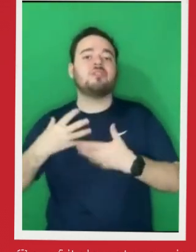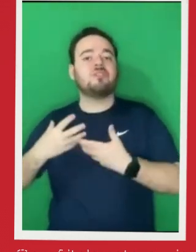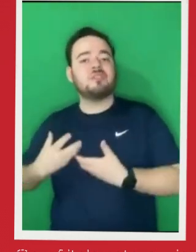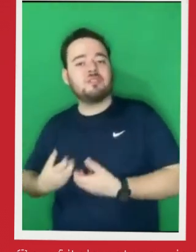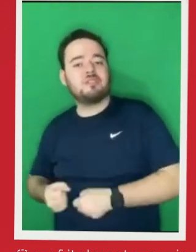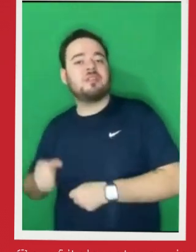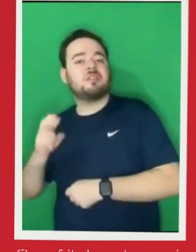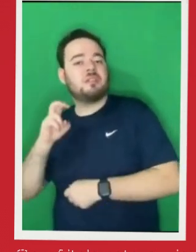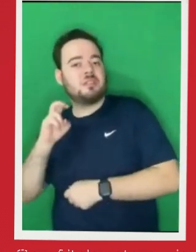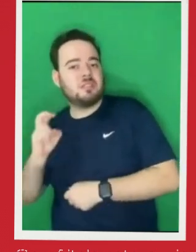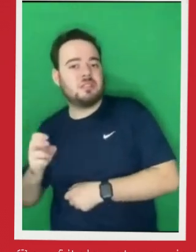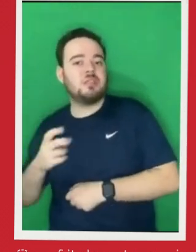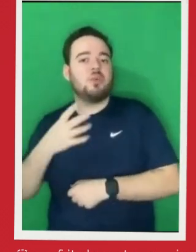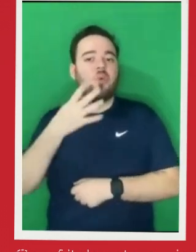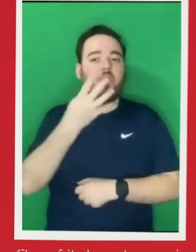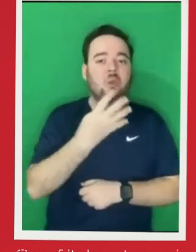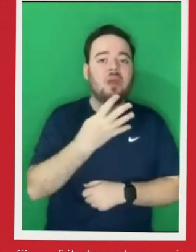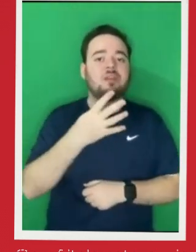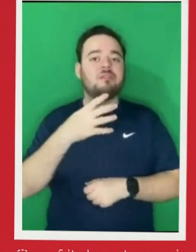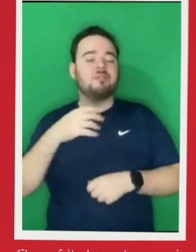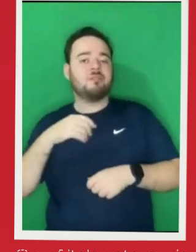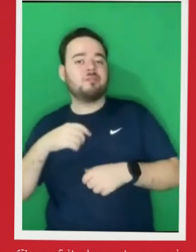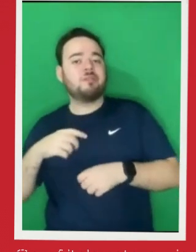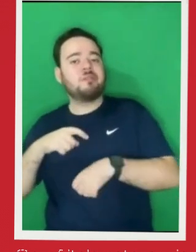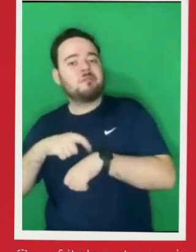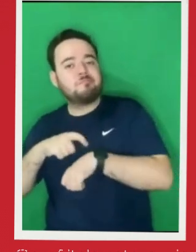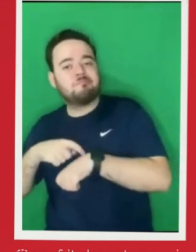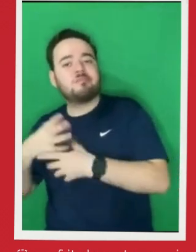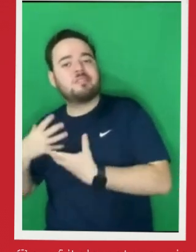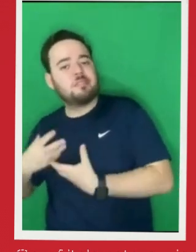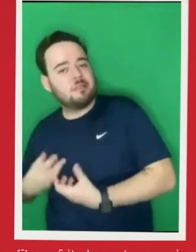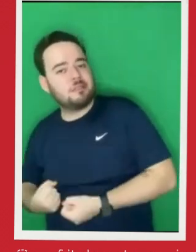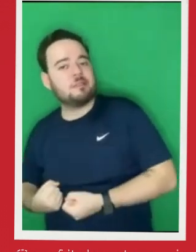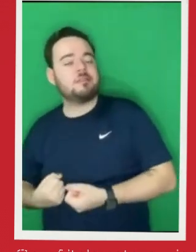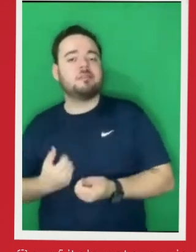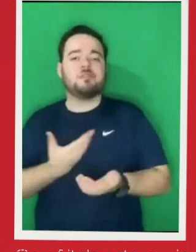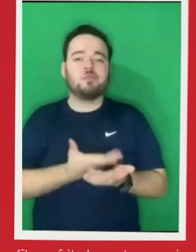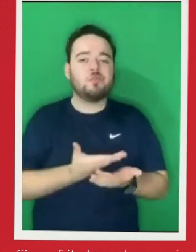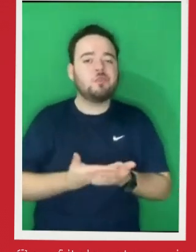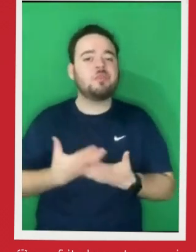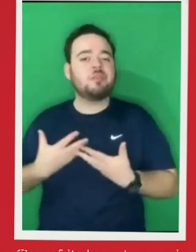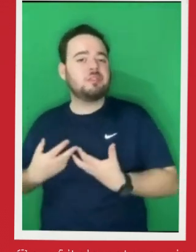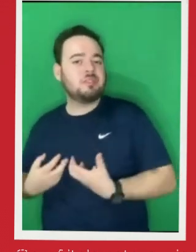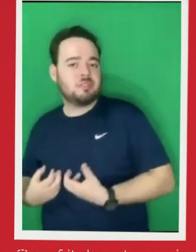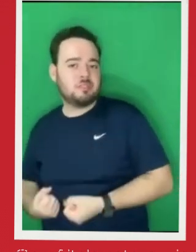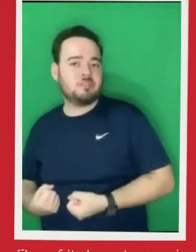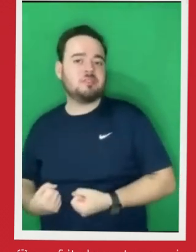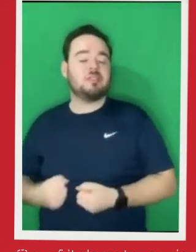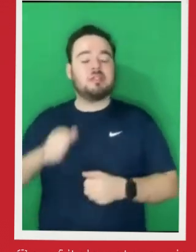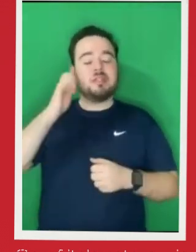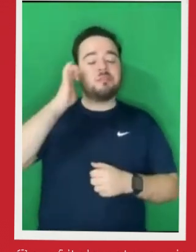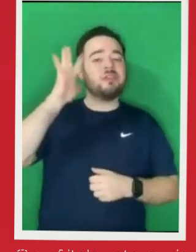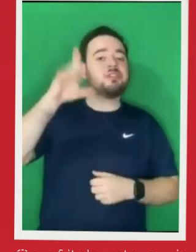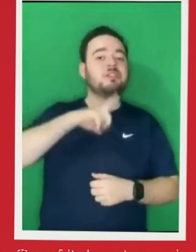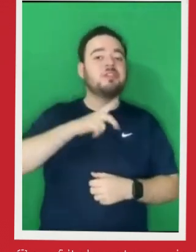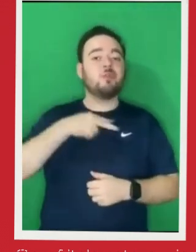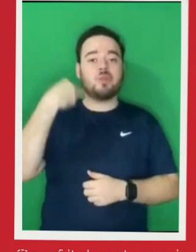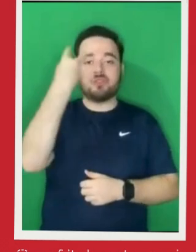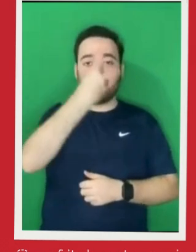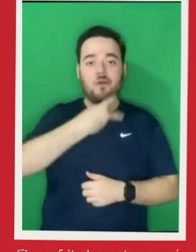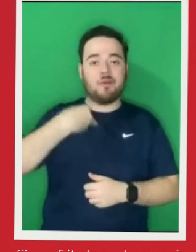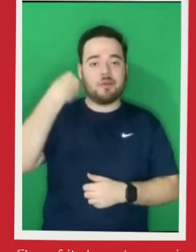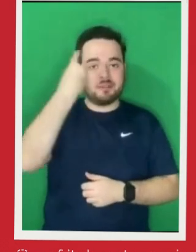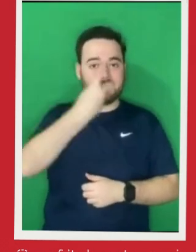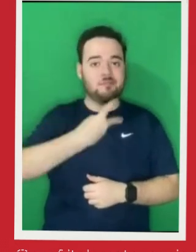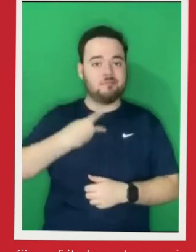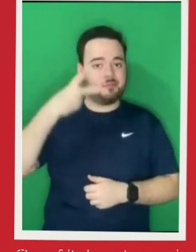você descansa 5, você faz até 4 ciclos e aí você faz um descanso maior. Então, imaginar que você tenha alguma coisa como 2